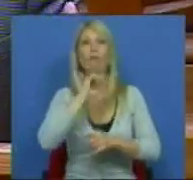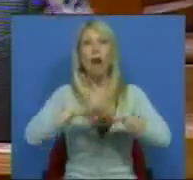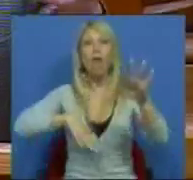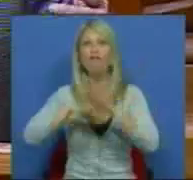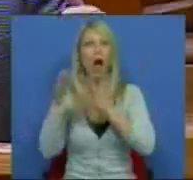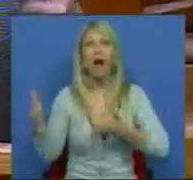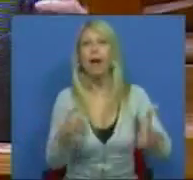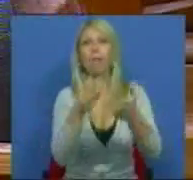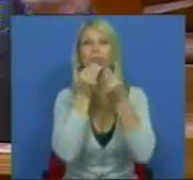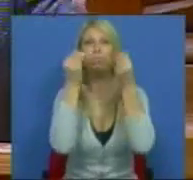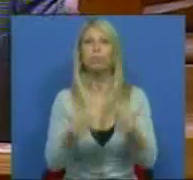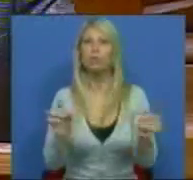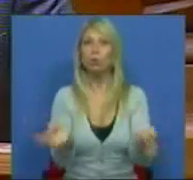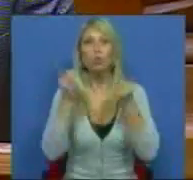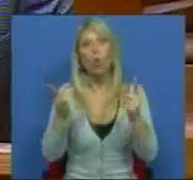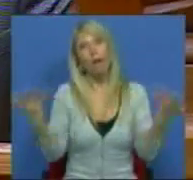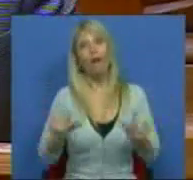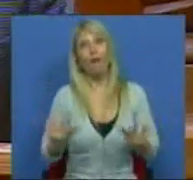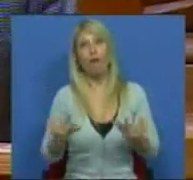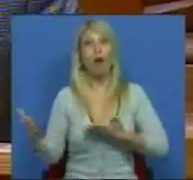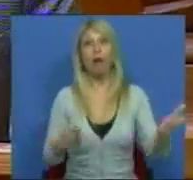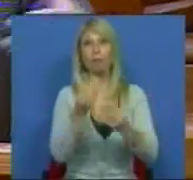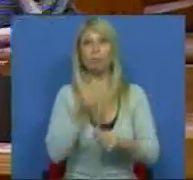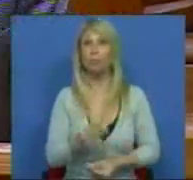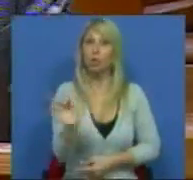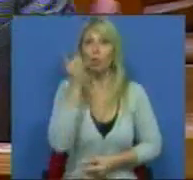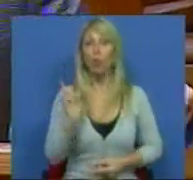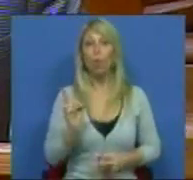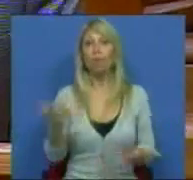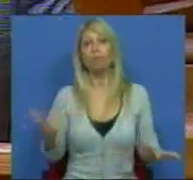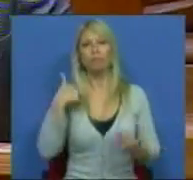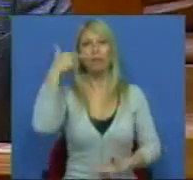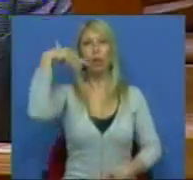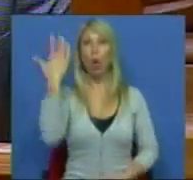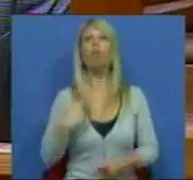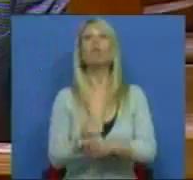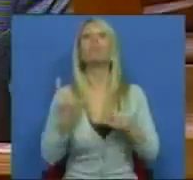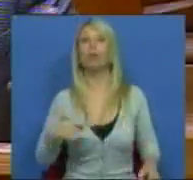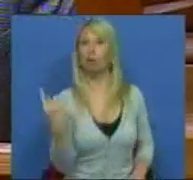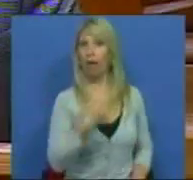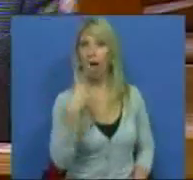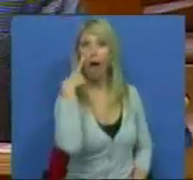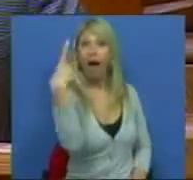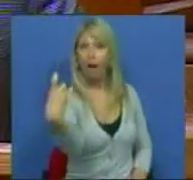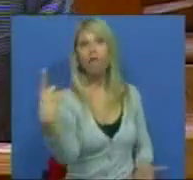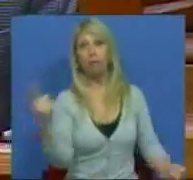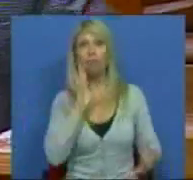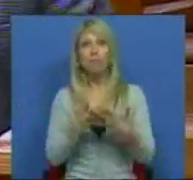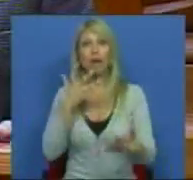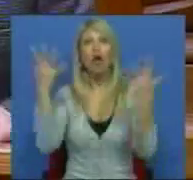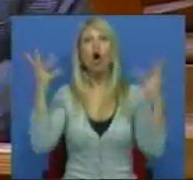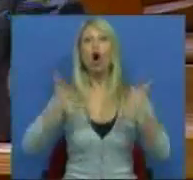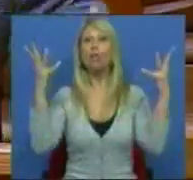pois meteu-se por uma rua de sentido proibido. É extraordinário porque nós verificamos que, do ponto de vista do impacto